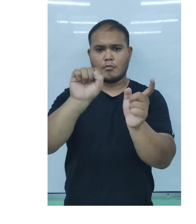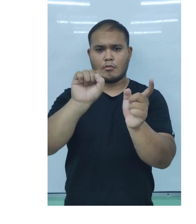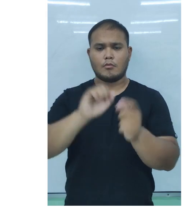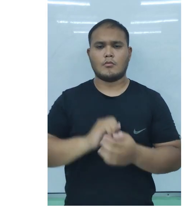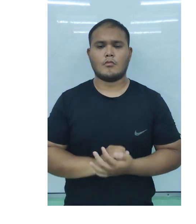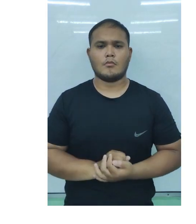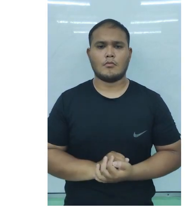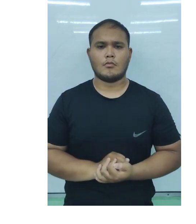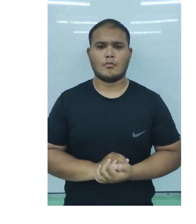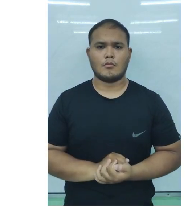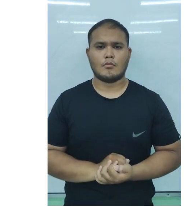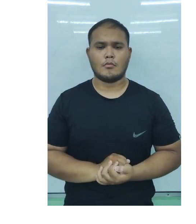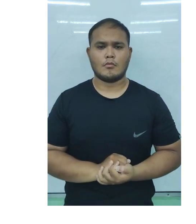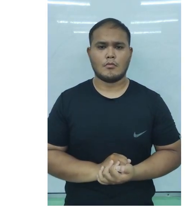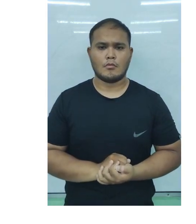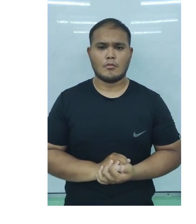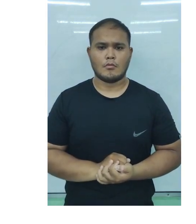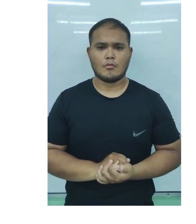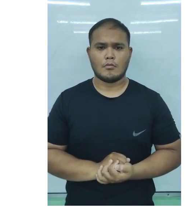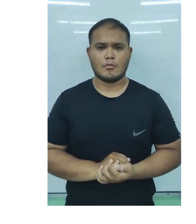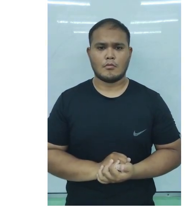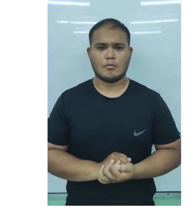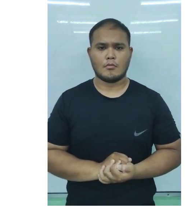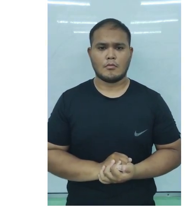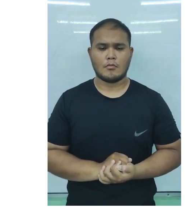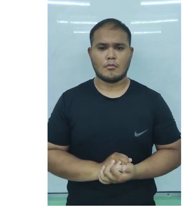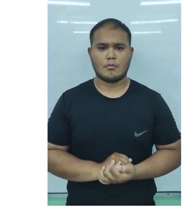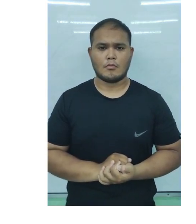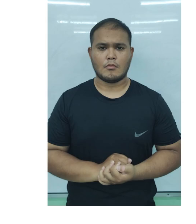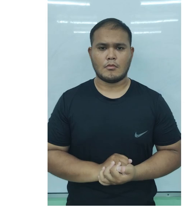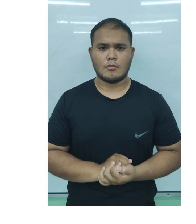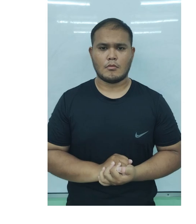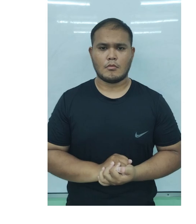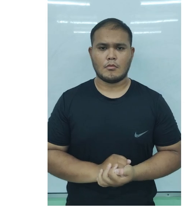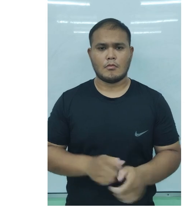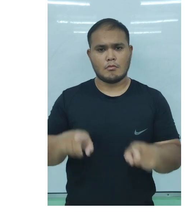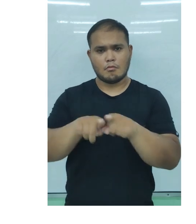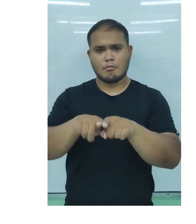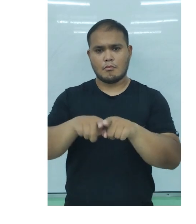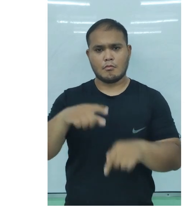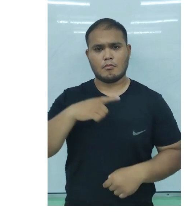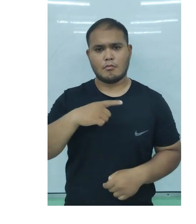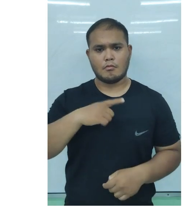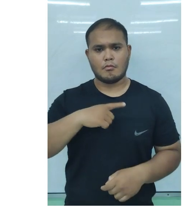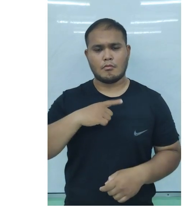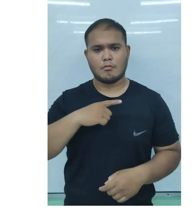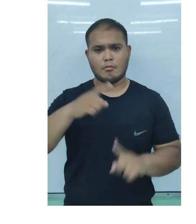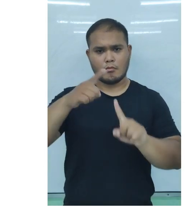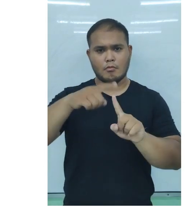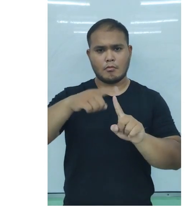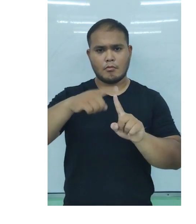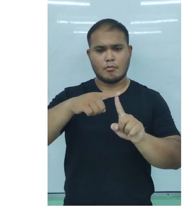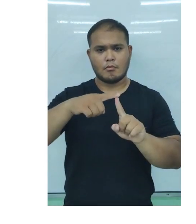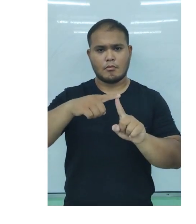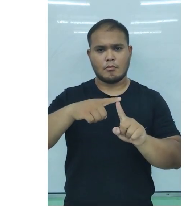Também existem algumas formas irregulares, que é quando o